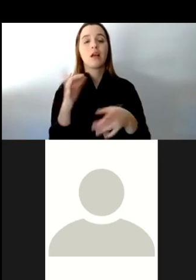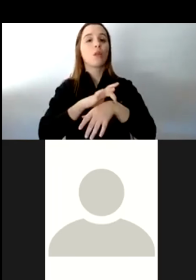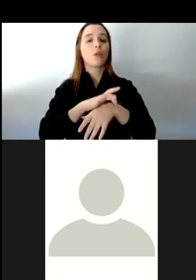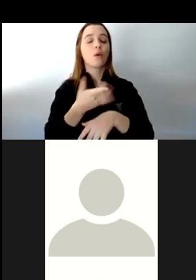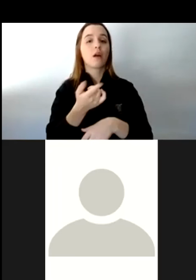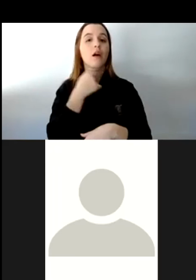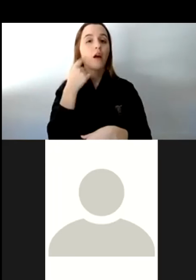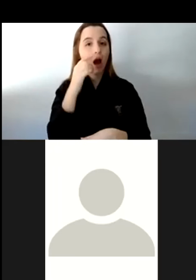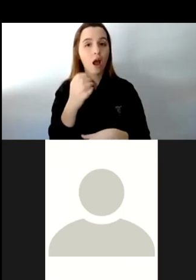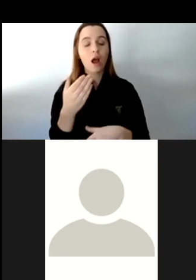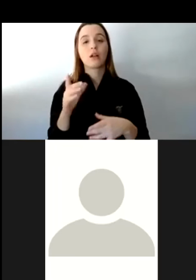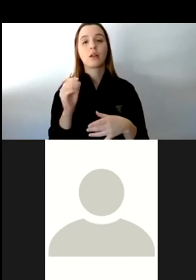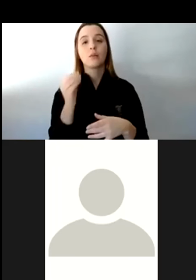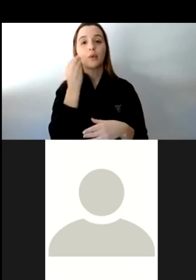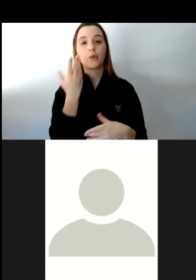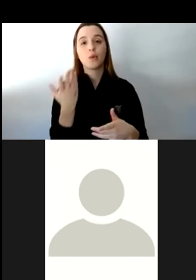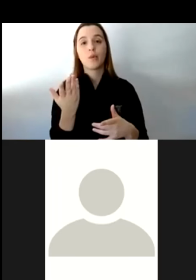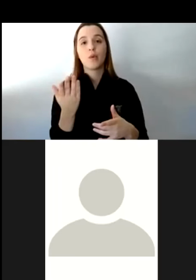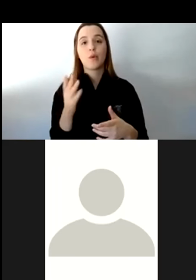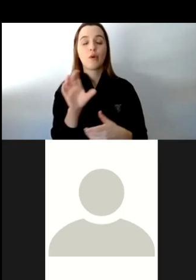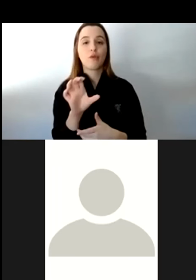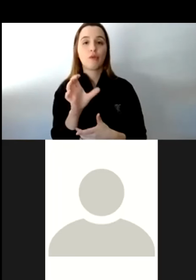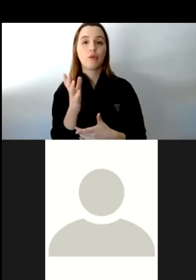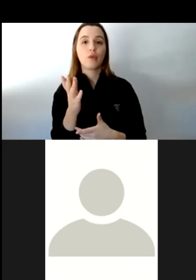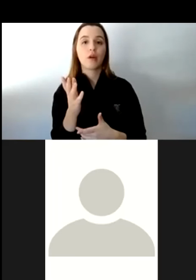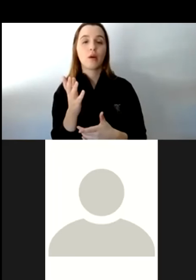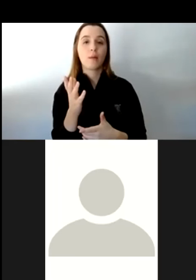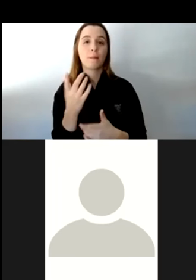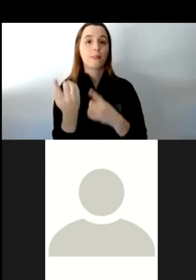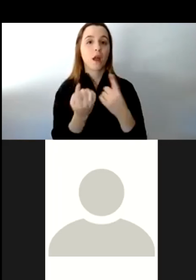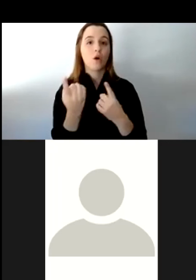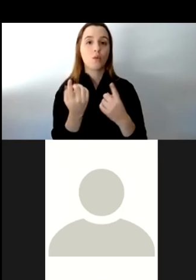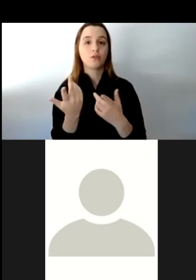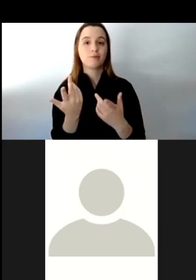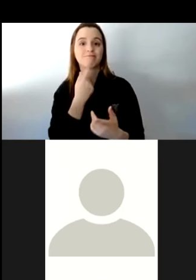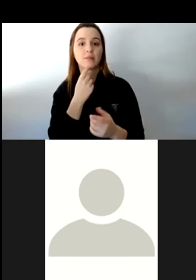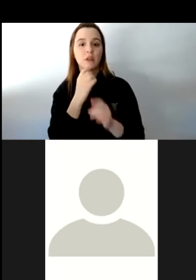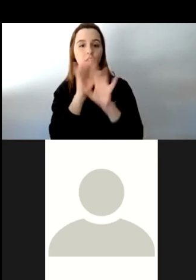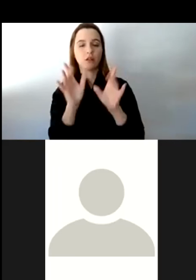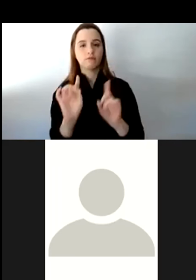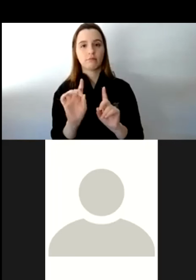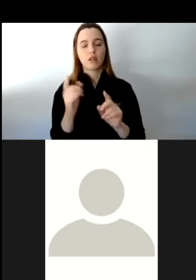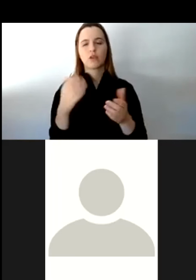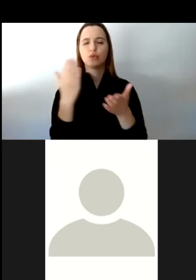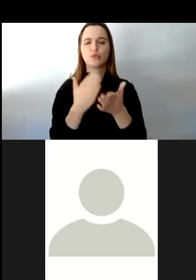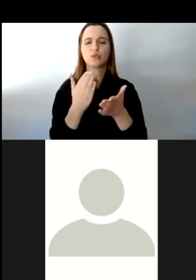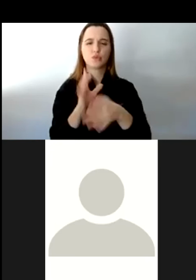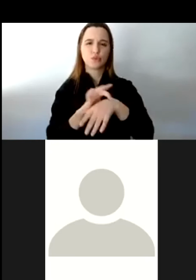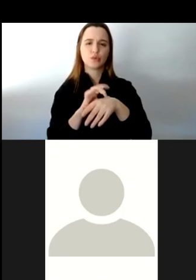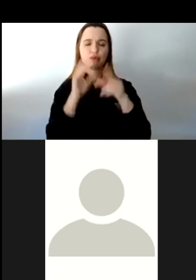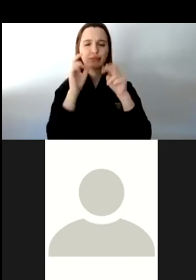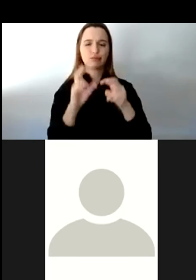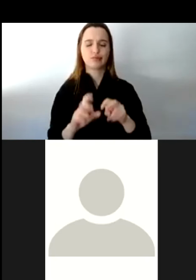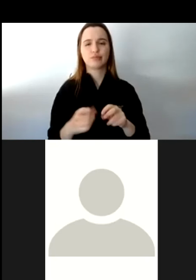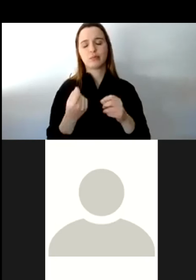raridade destas doenças, a codificação inadequada de algumas delas, o reduzido número de estudos